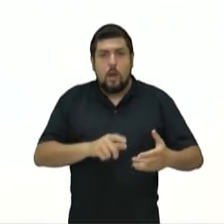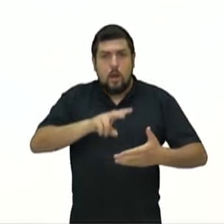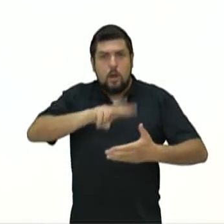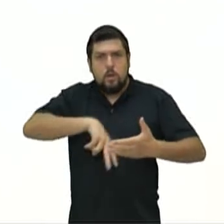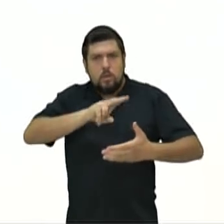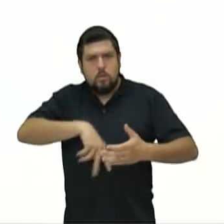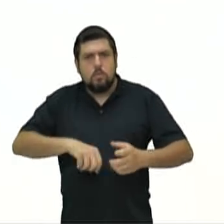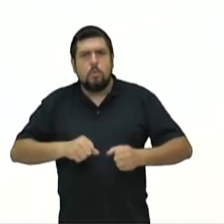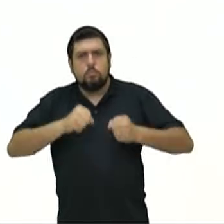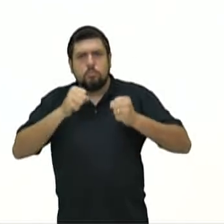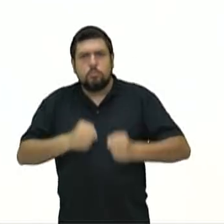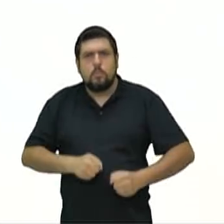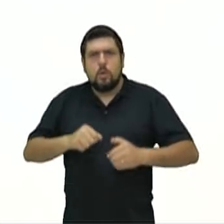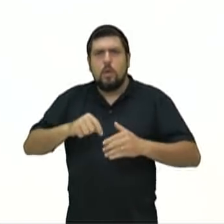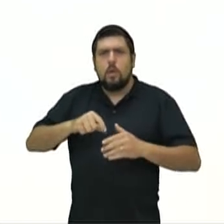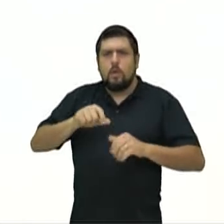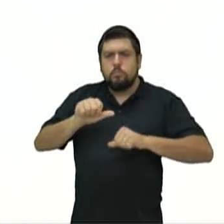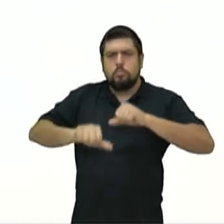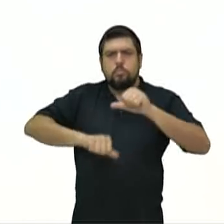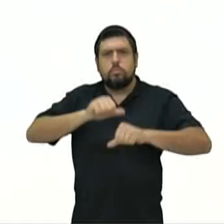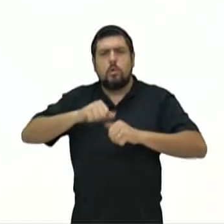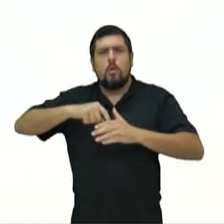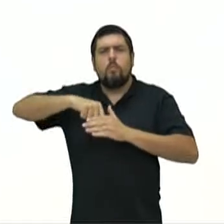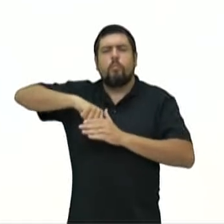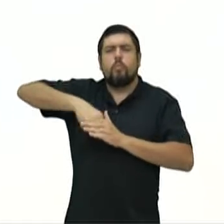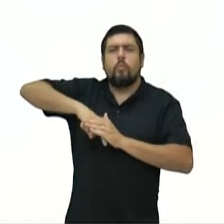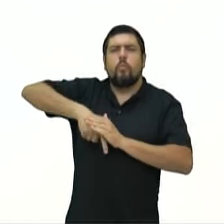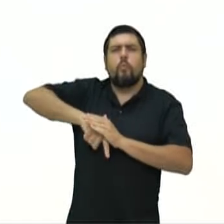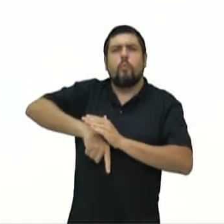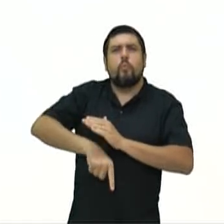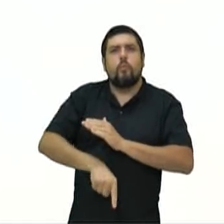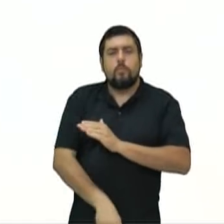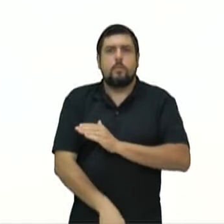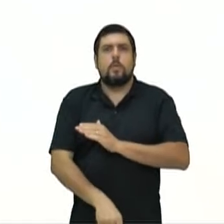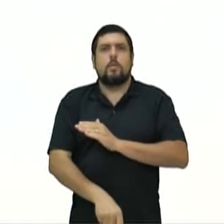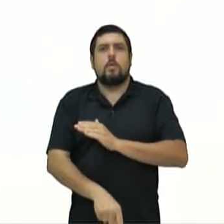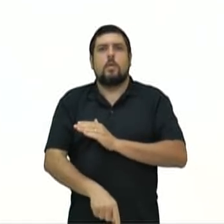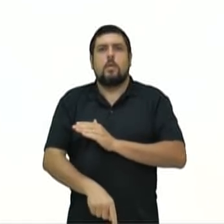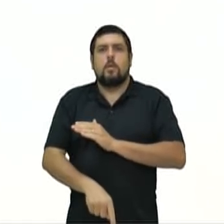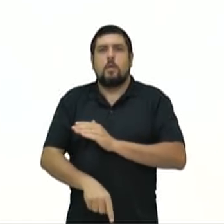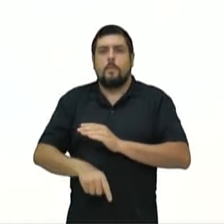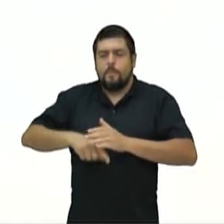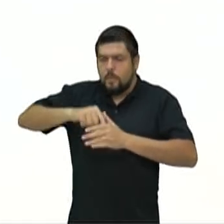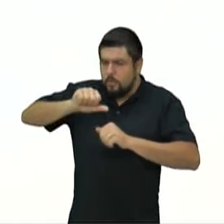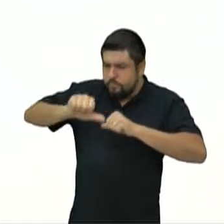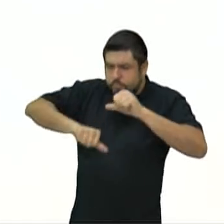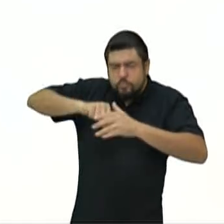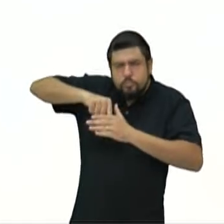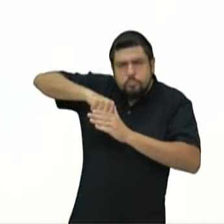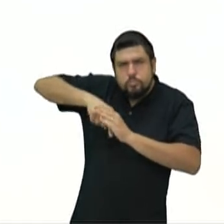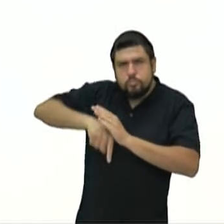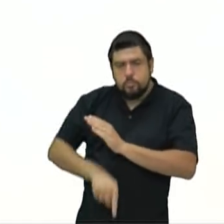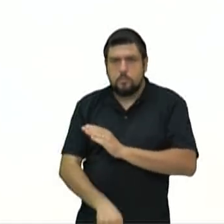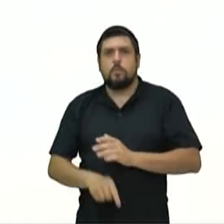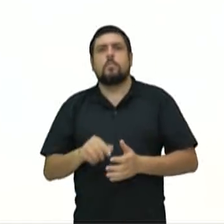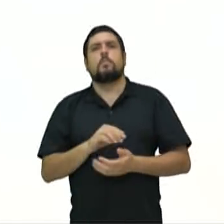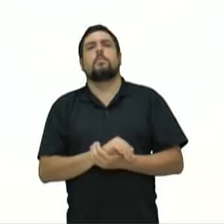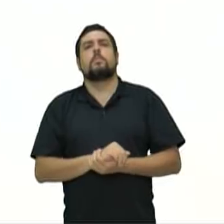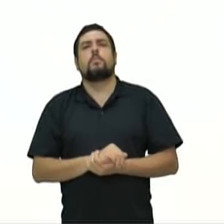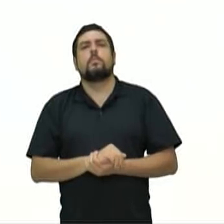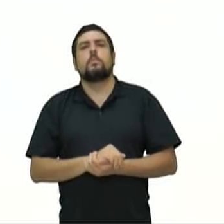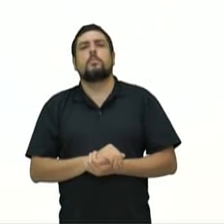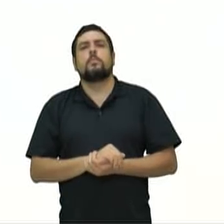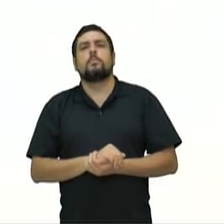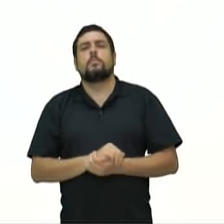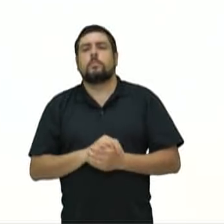que para ele, a opinião dele, é a transformação profunda. Ele vai trabalhar aí, a ideia dele, a tese dele. Então, o